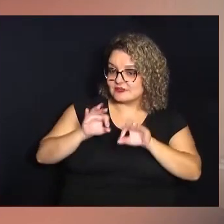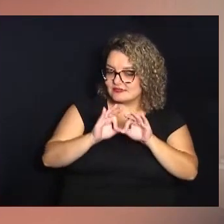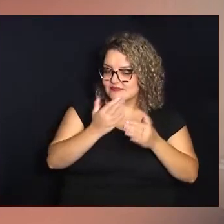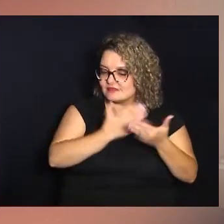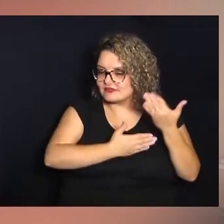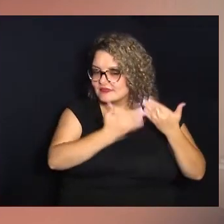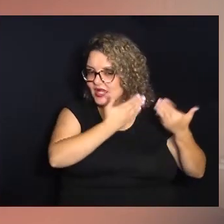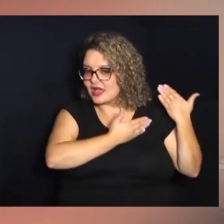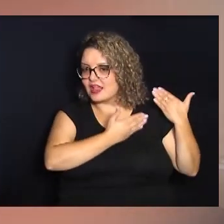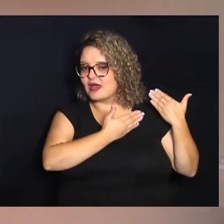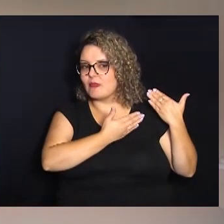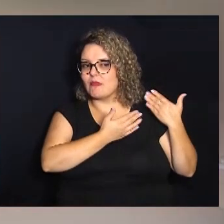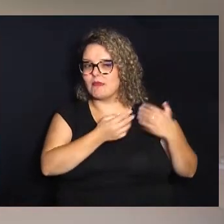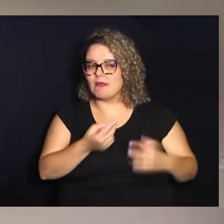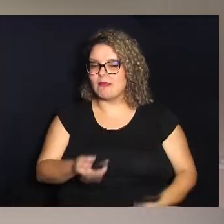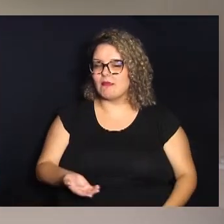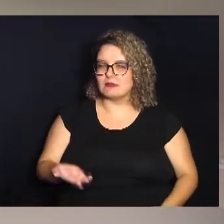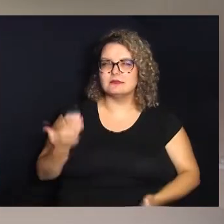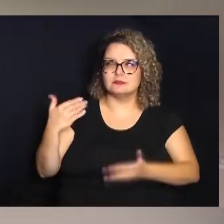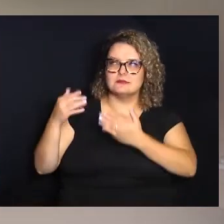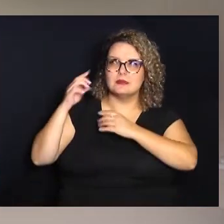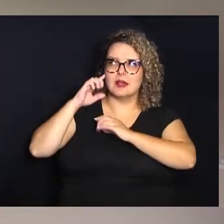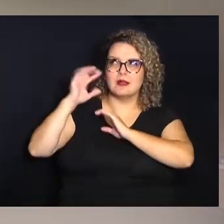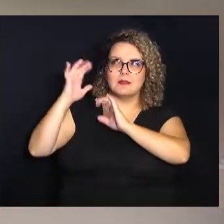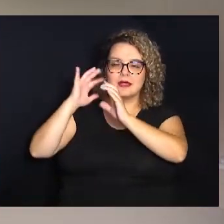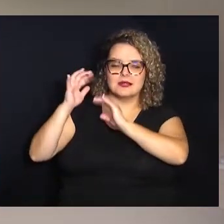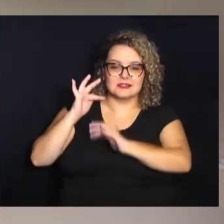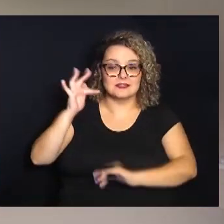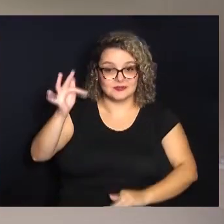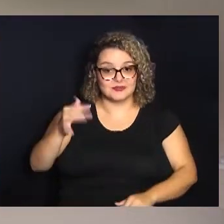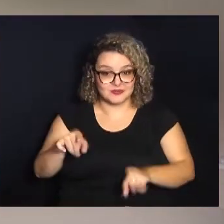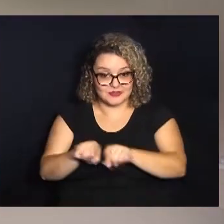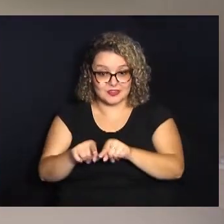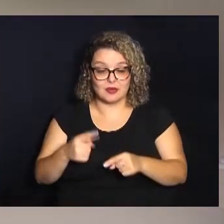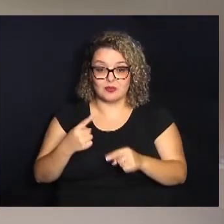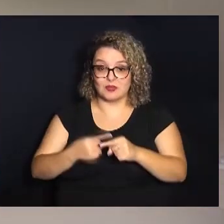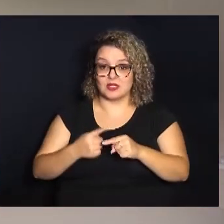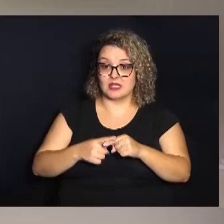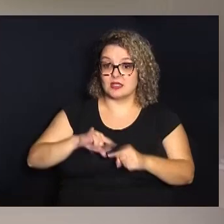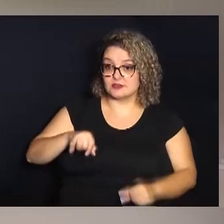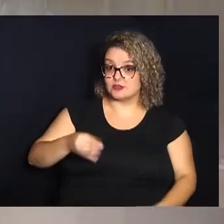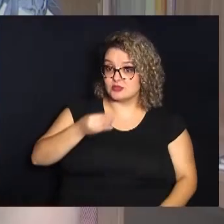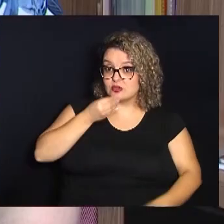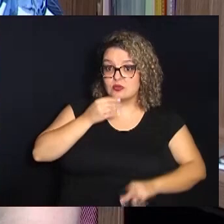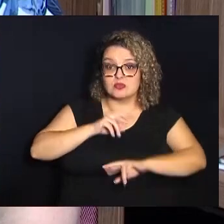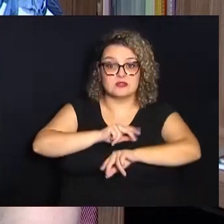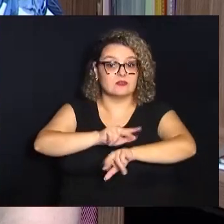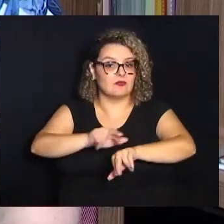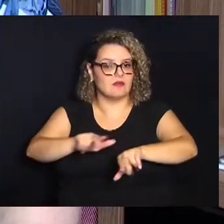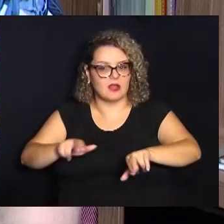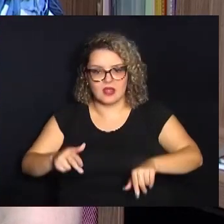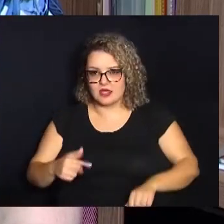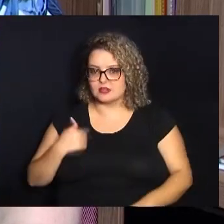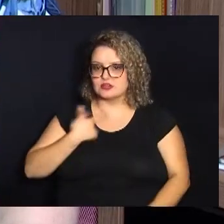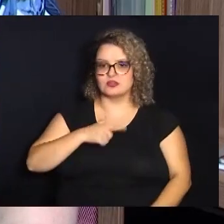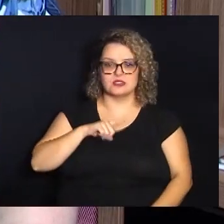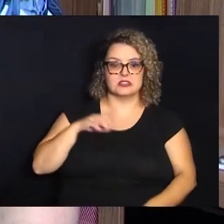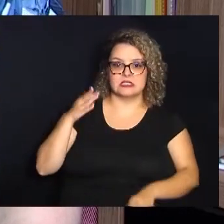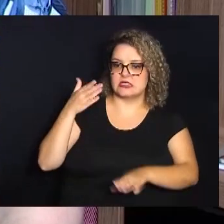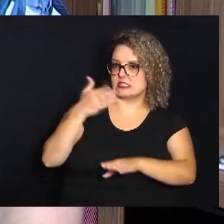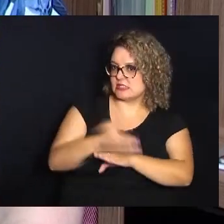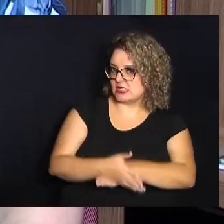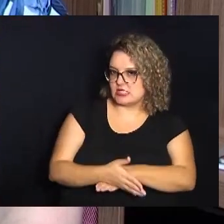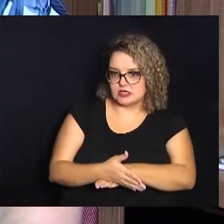oportunidades são imensas, a gente tem acesso aos países da União Europeia, o livre acesso a